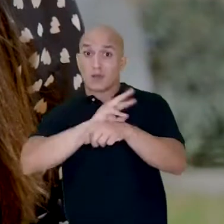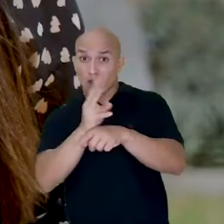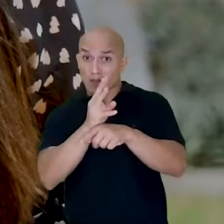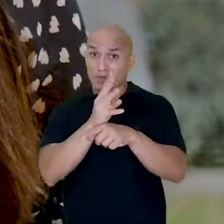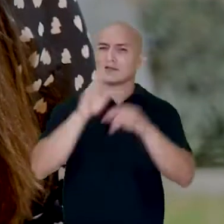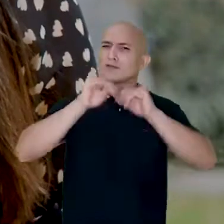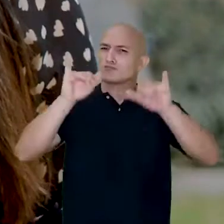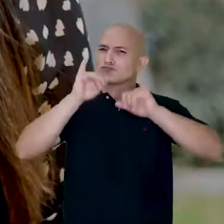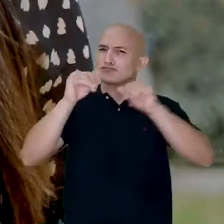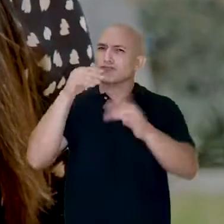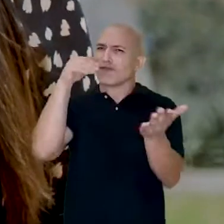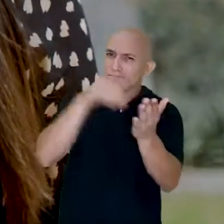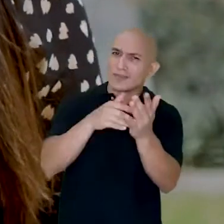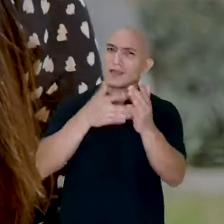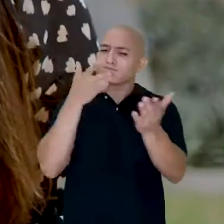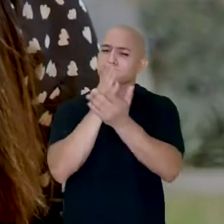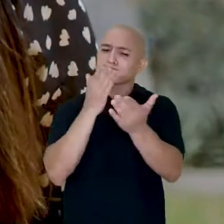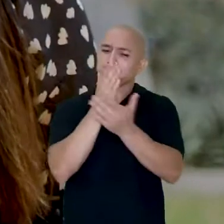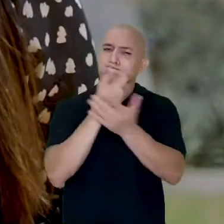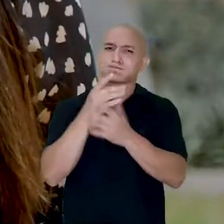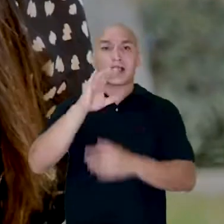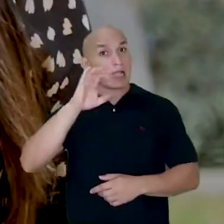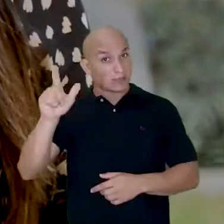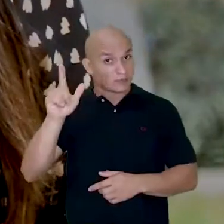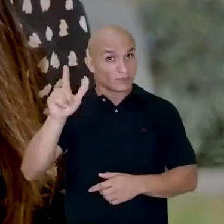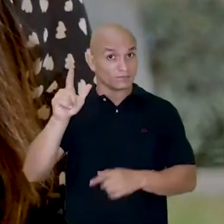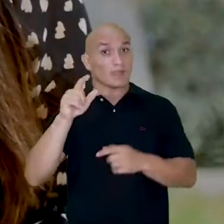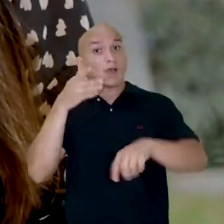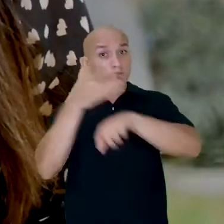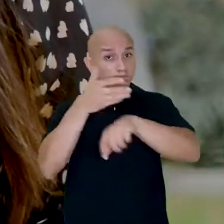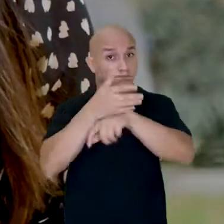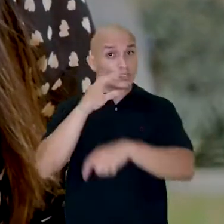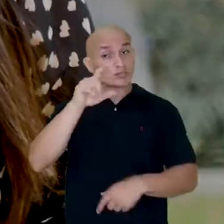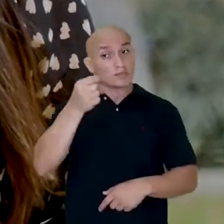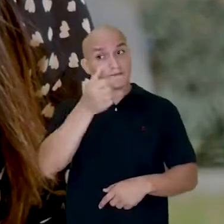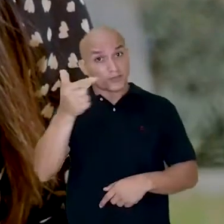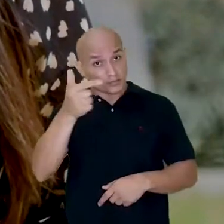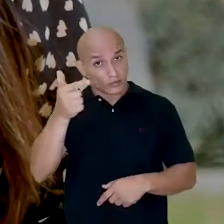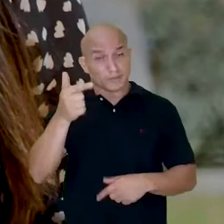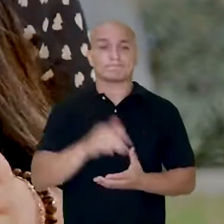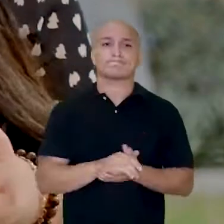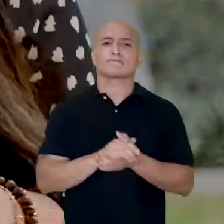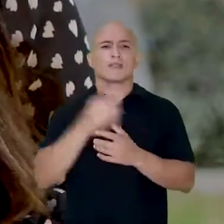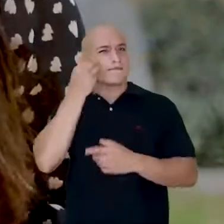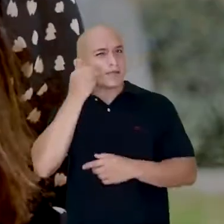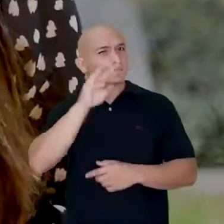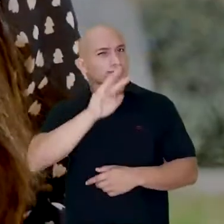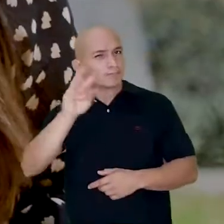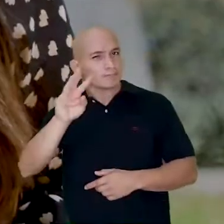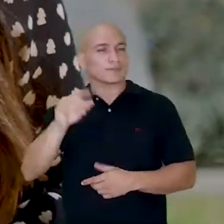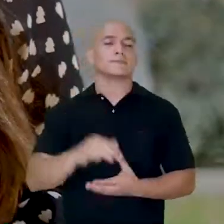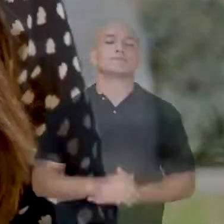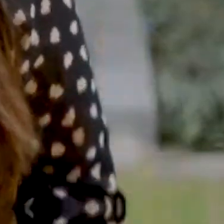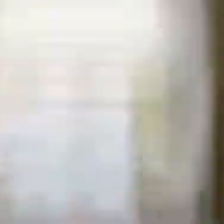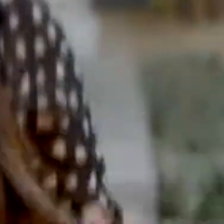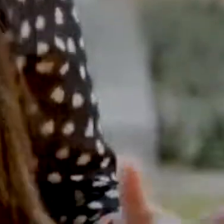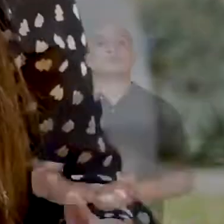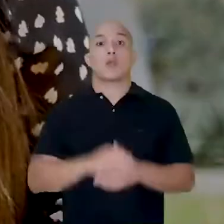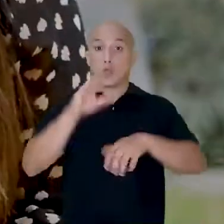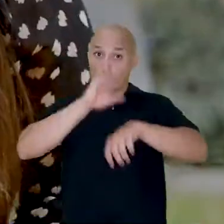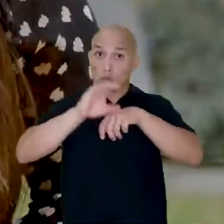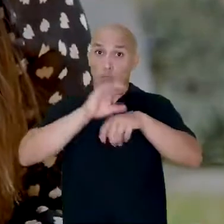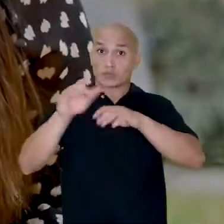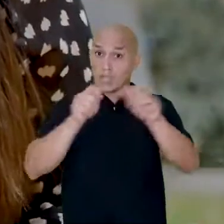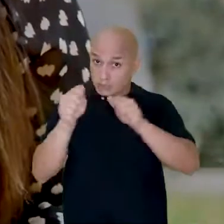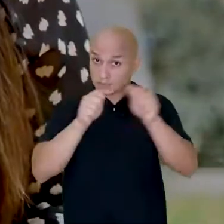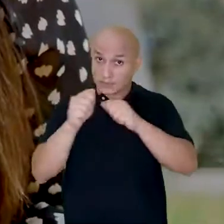divulgou o resultado final dos aprovados e classificados no Exame Nacional de Acesso 2022. Acesse nosso site e confira. O curso